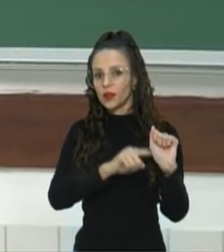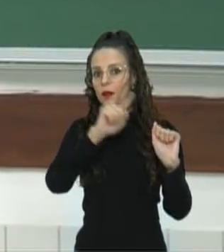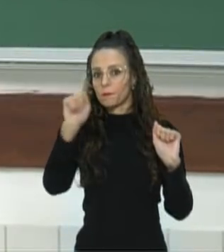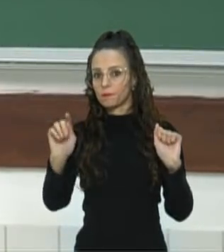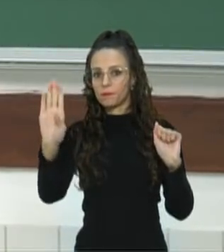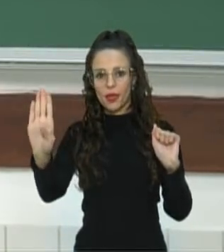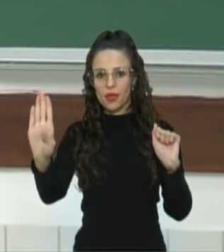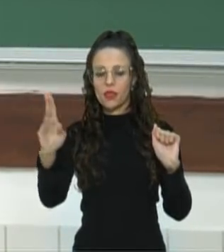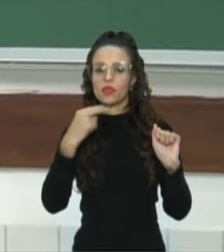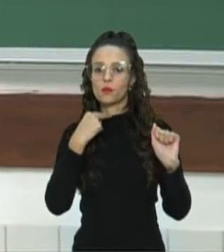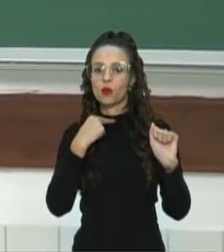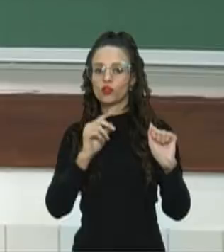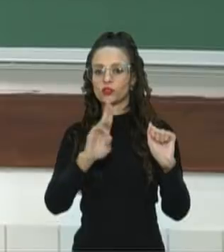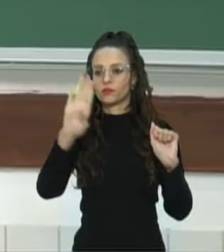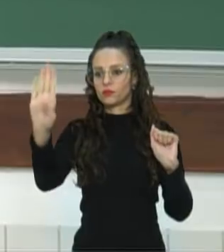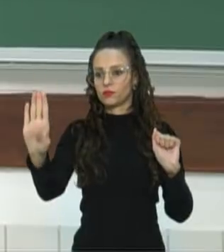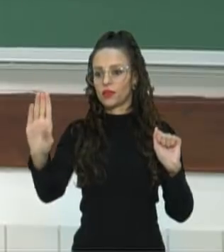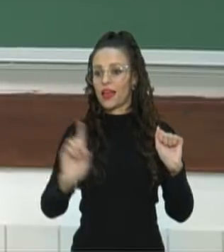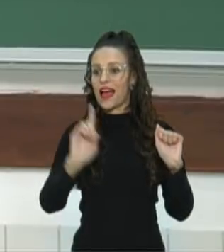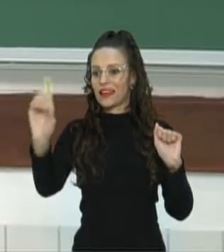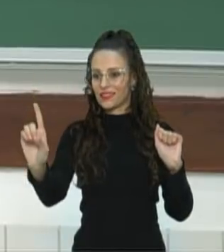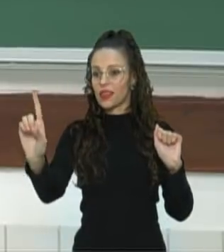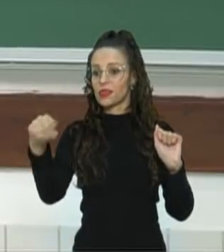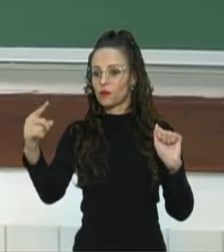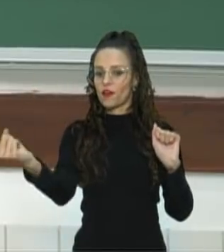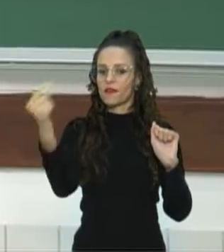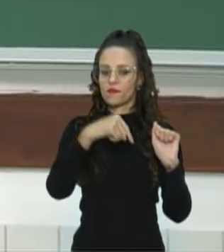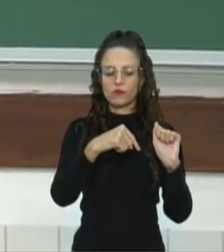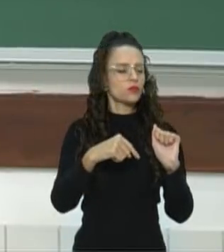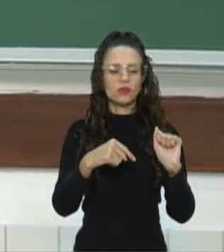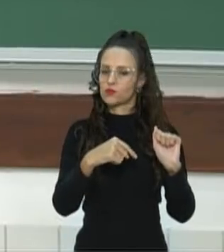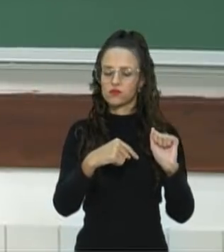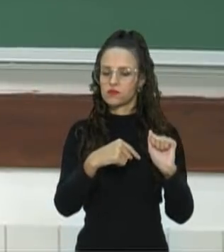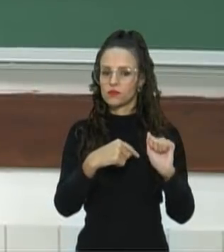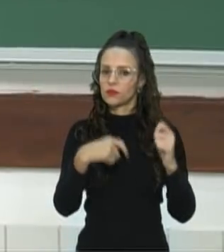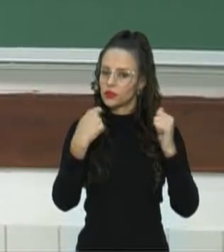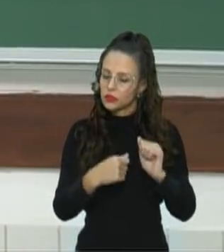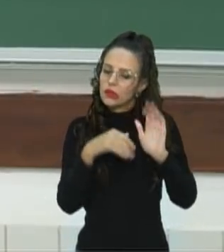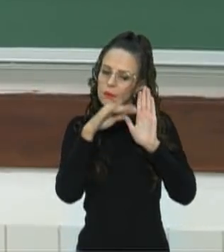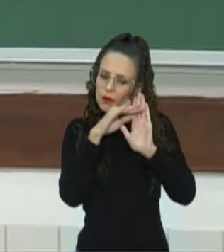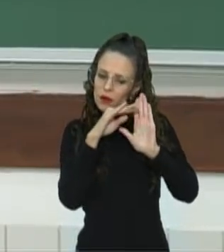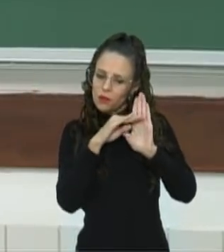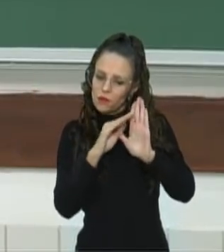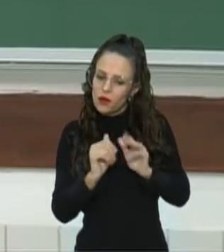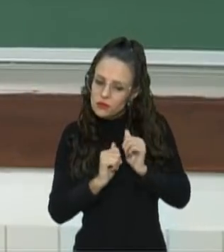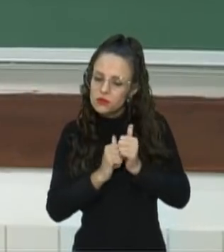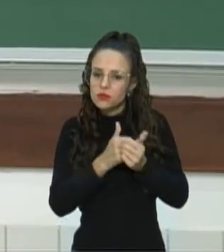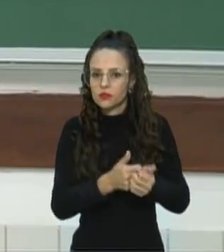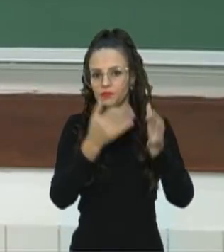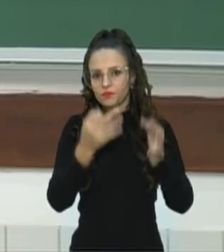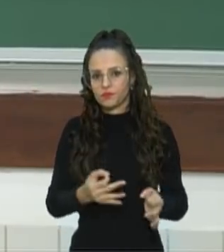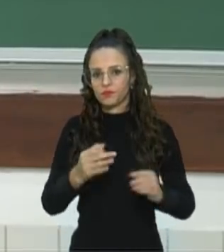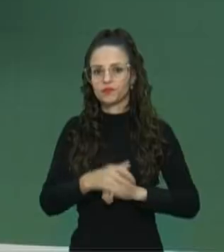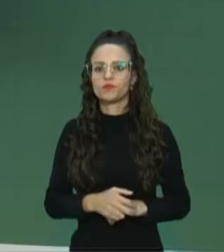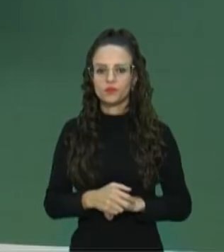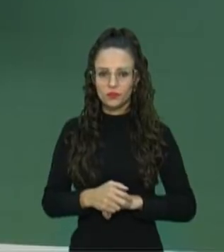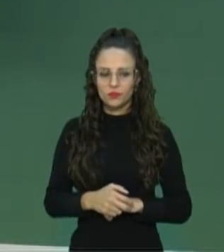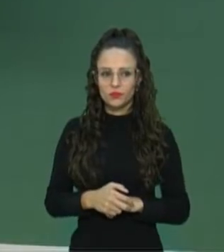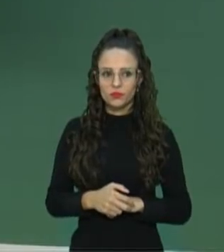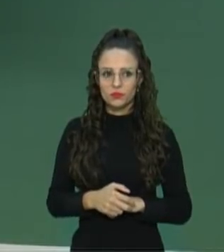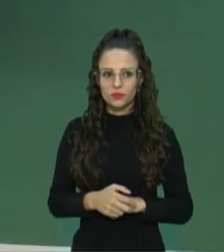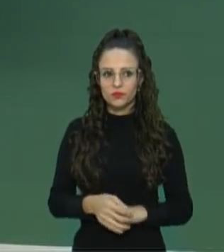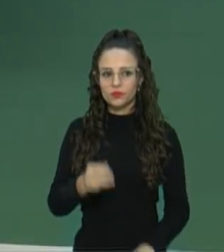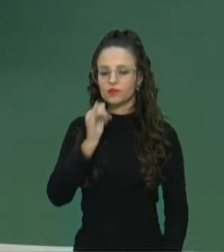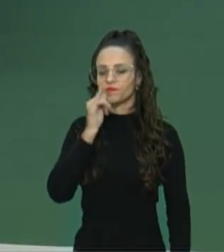B, né? Eu nunca posso ir no B e depois voltar para o A. Então, a sequência deve ser seguida e deve ser tomado todo esse cuidado, essa leitura do mapa, né? Então, temos